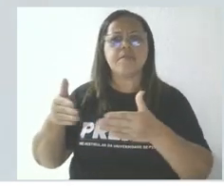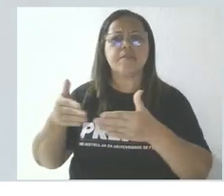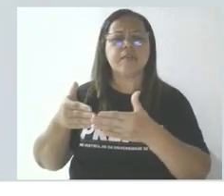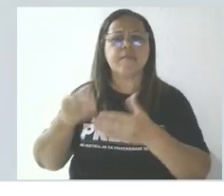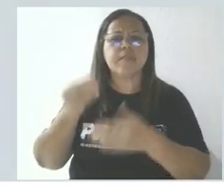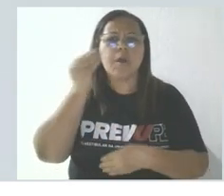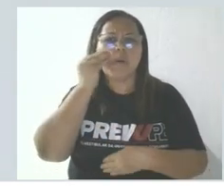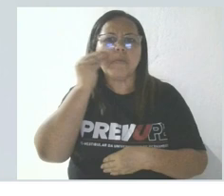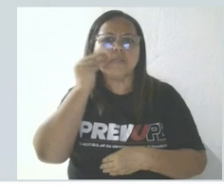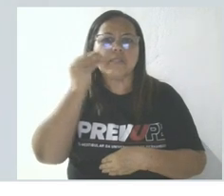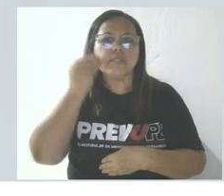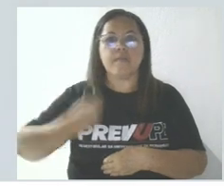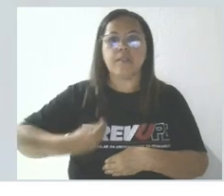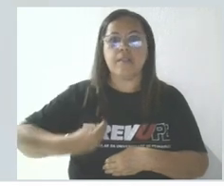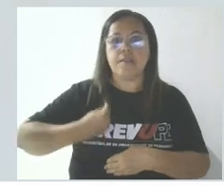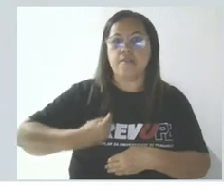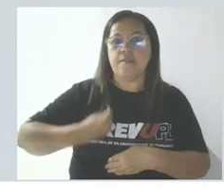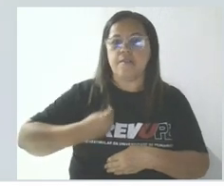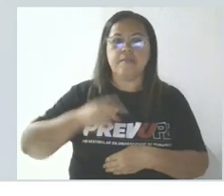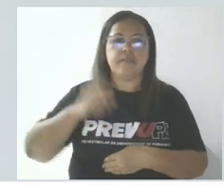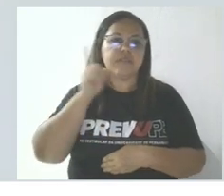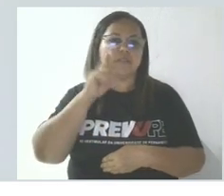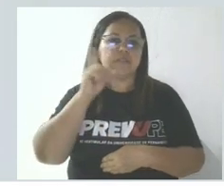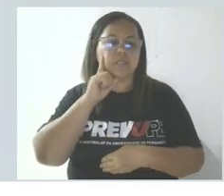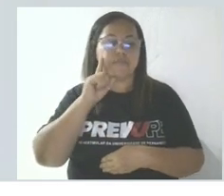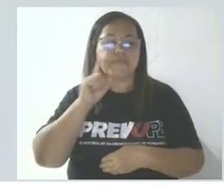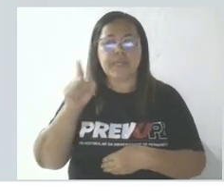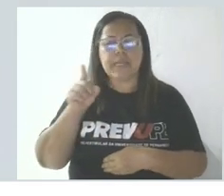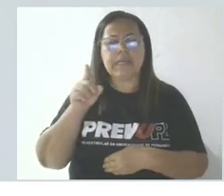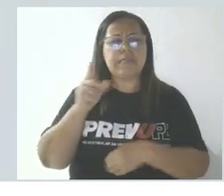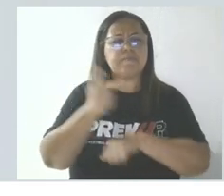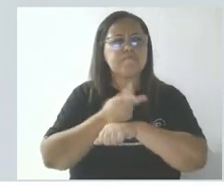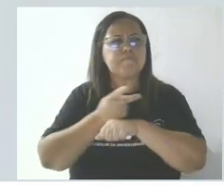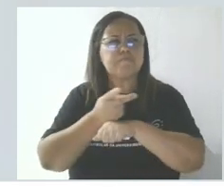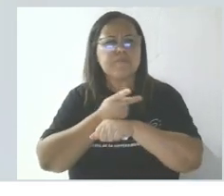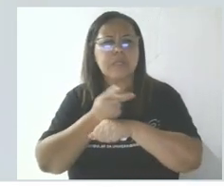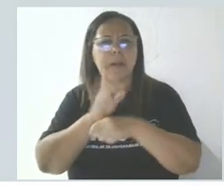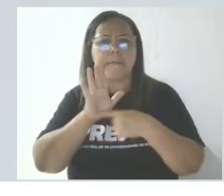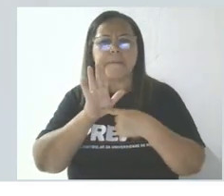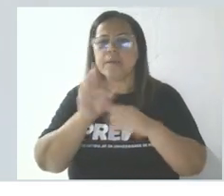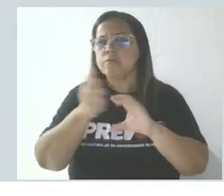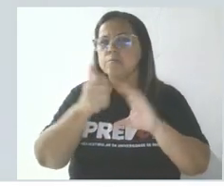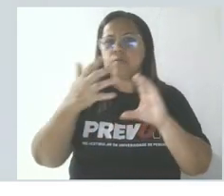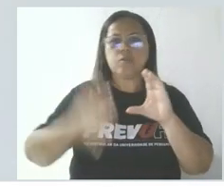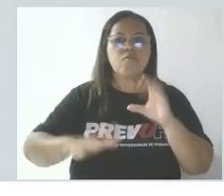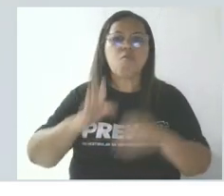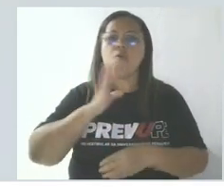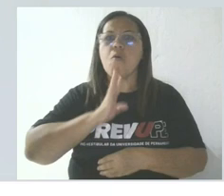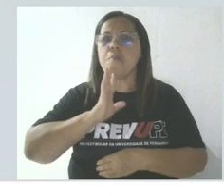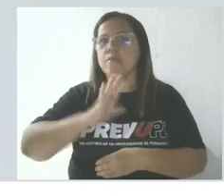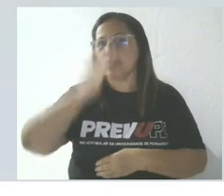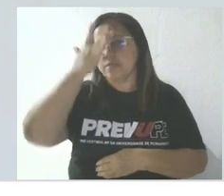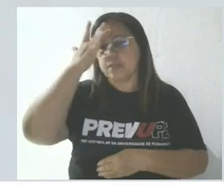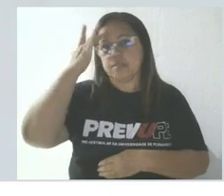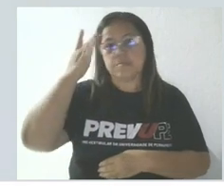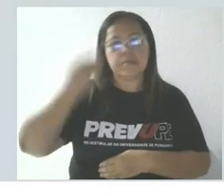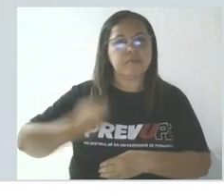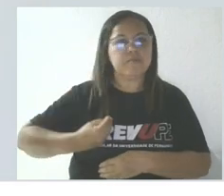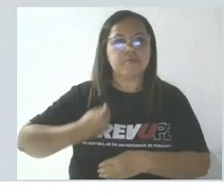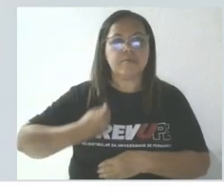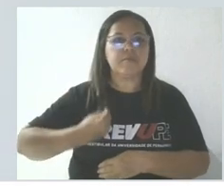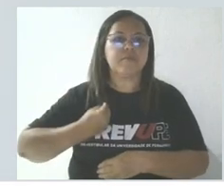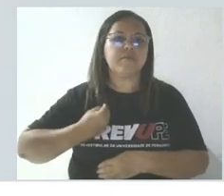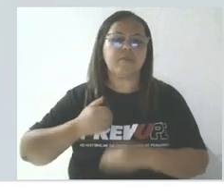observação da vida cotidiana e em suas narrativas ele buscava retratar os aspectos mais comum da vida das pessoas indo além dos